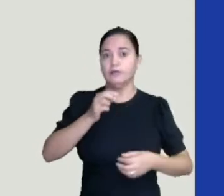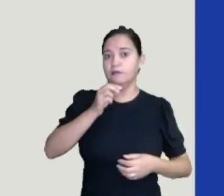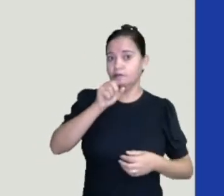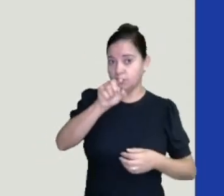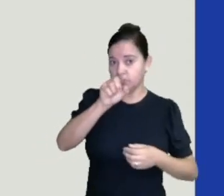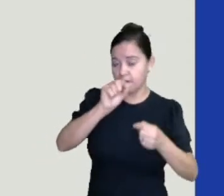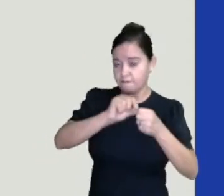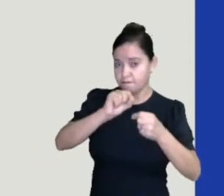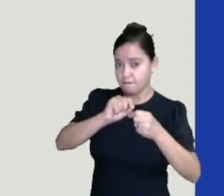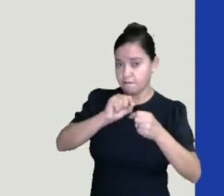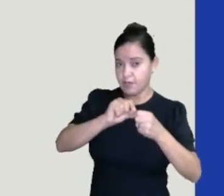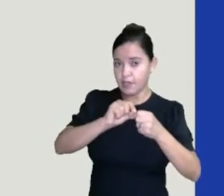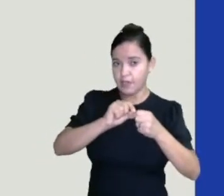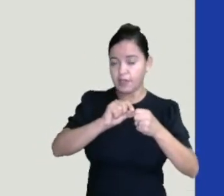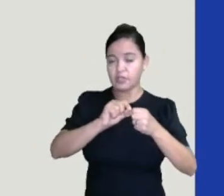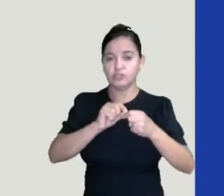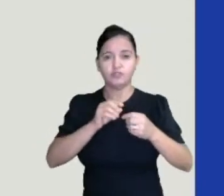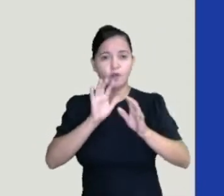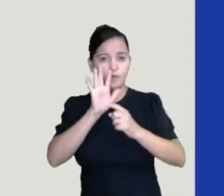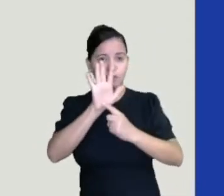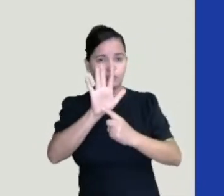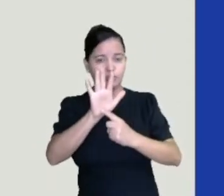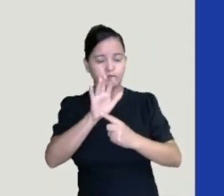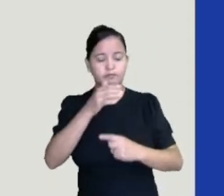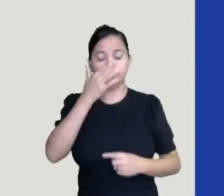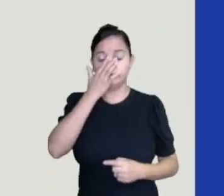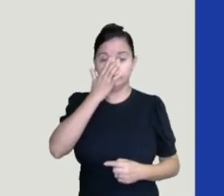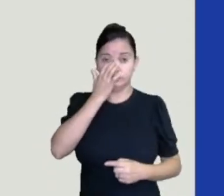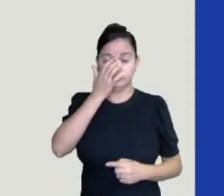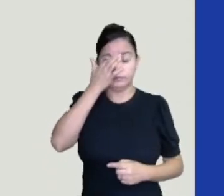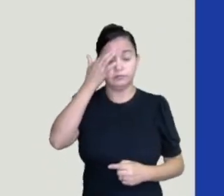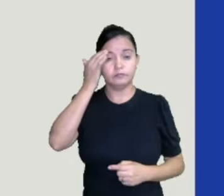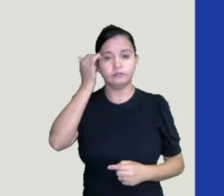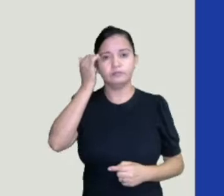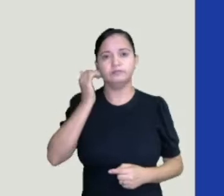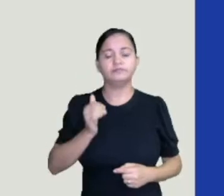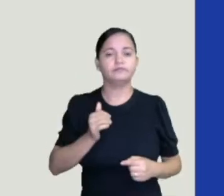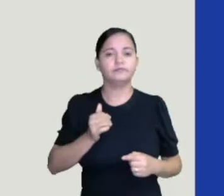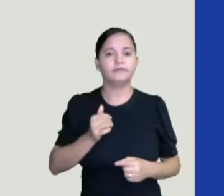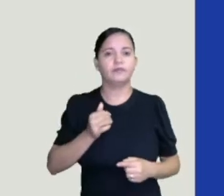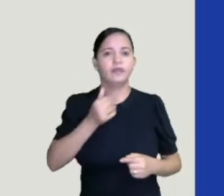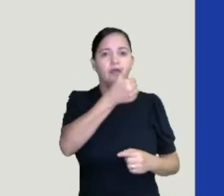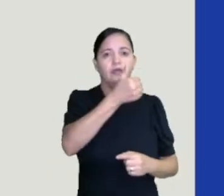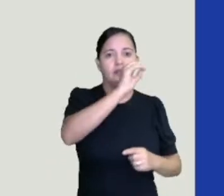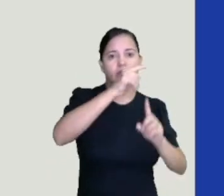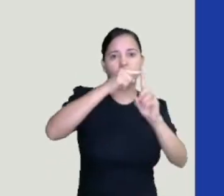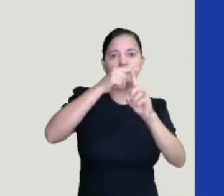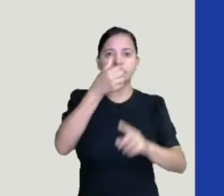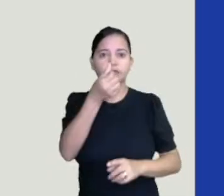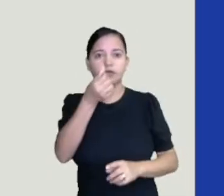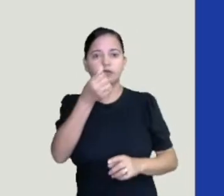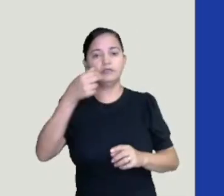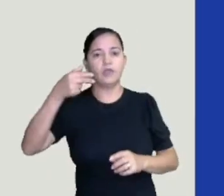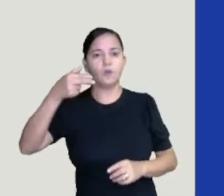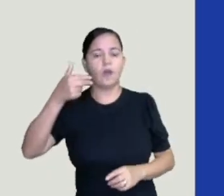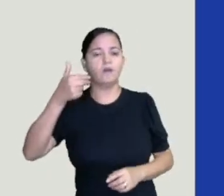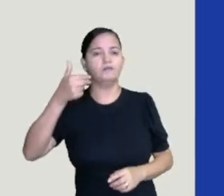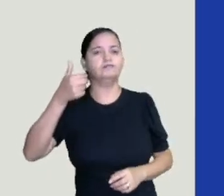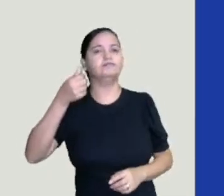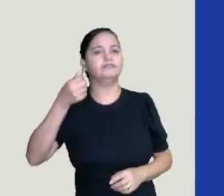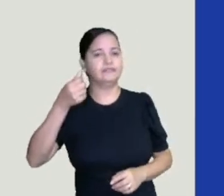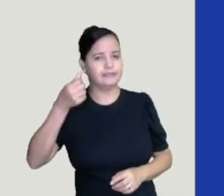fez aí dentro desse procedimento que eu mostrei, tá? Então, vejamos agora. 10 mais 6 igual